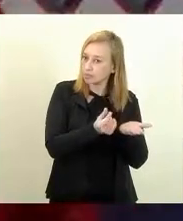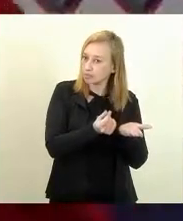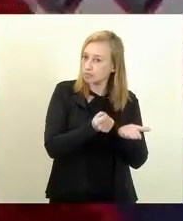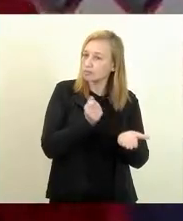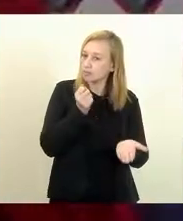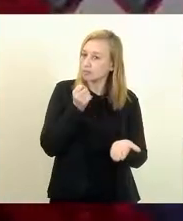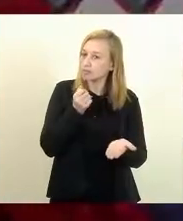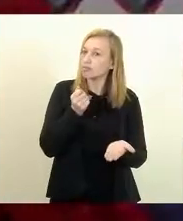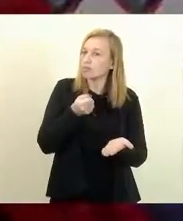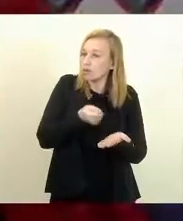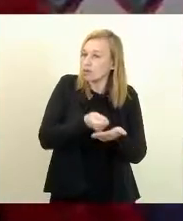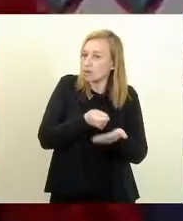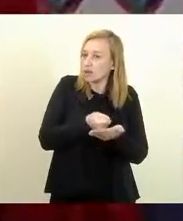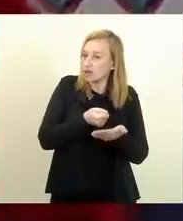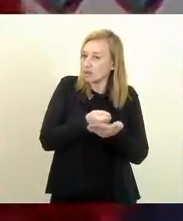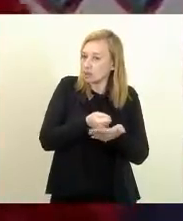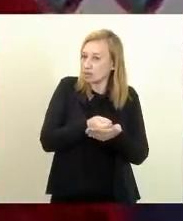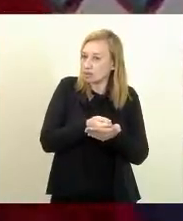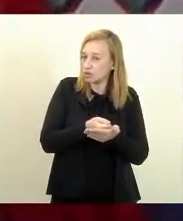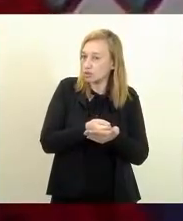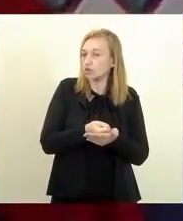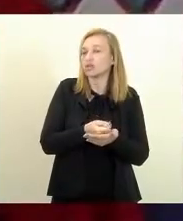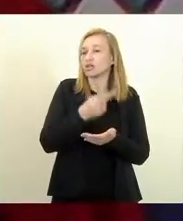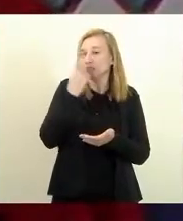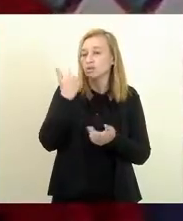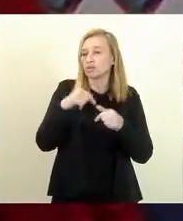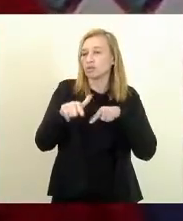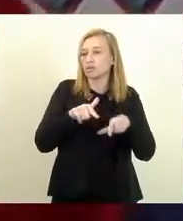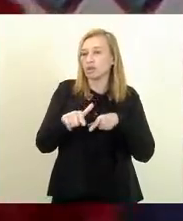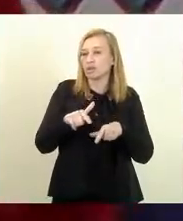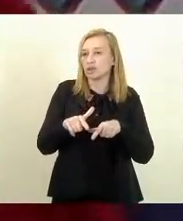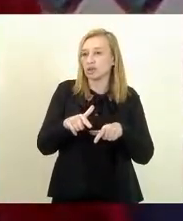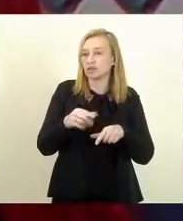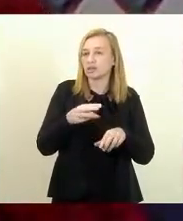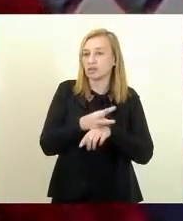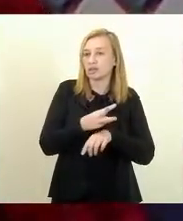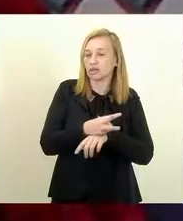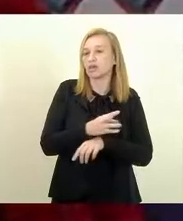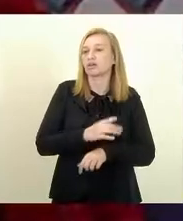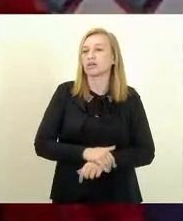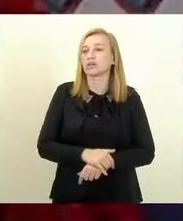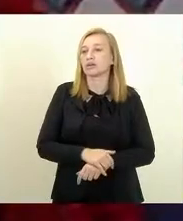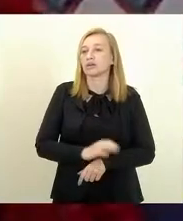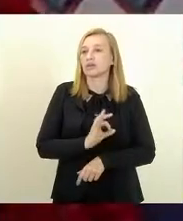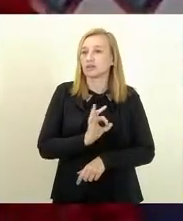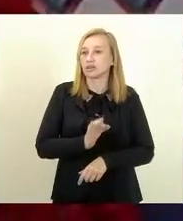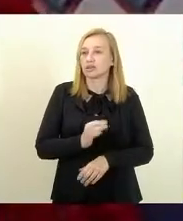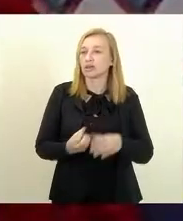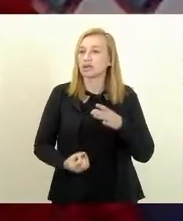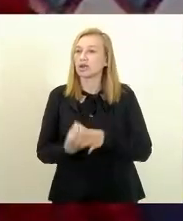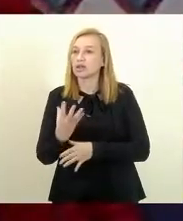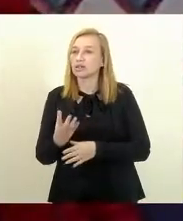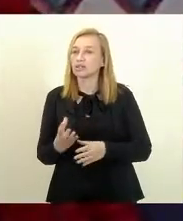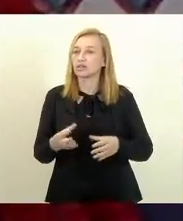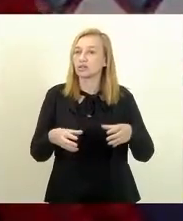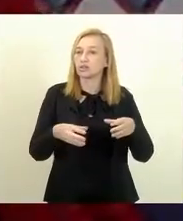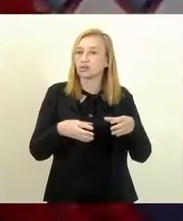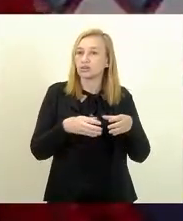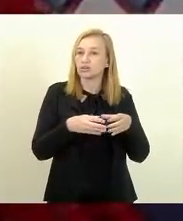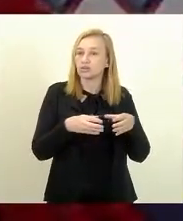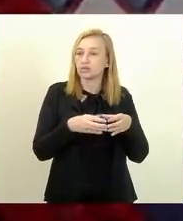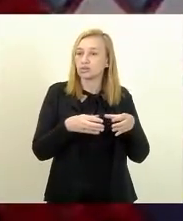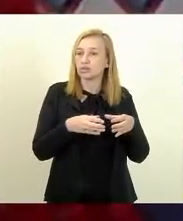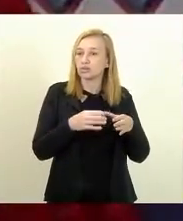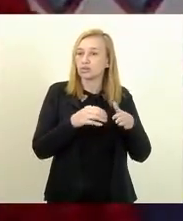das obrigações trabalhistas pelas empresas terceirizadas. Para tanto, determina a criação de uma conta corrente específica